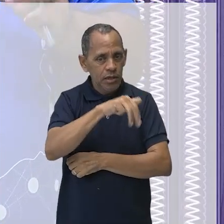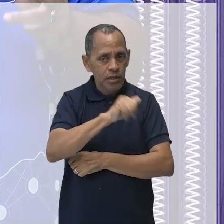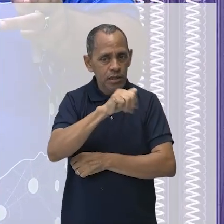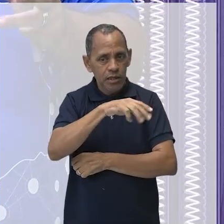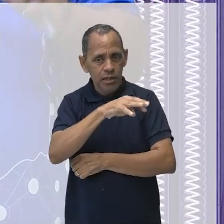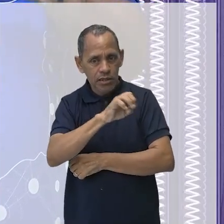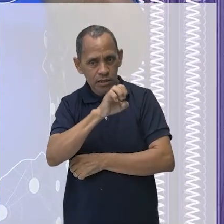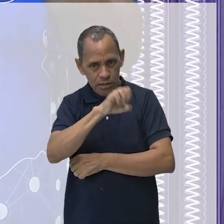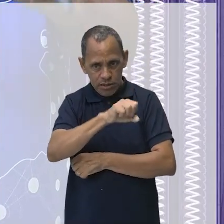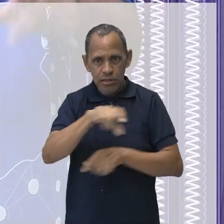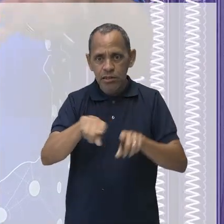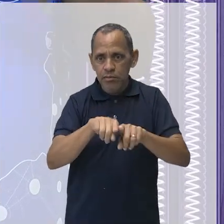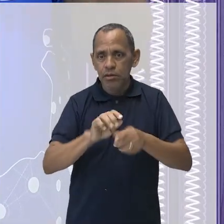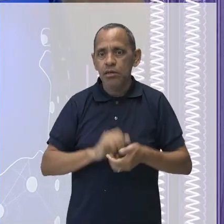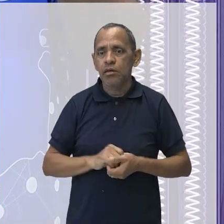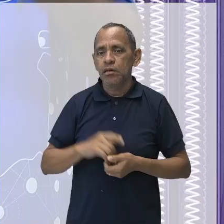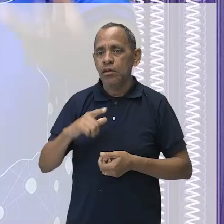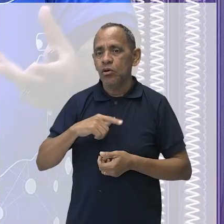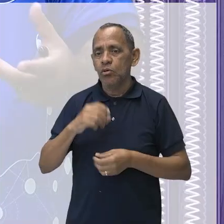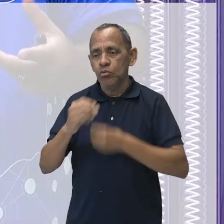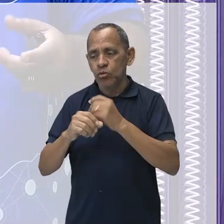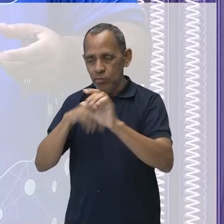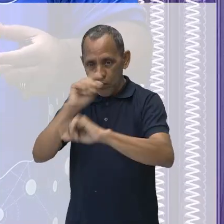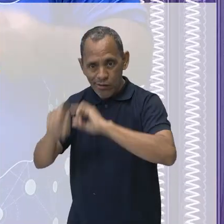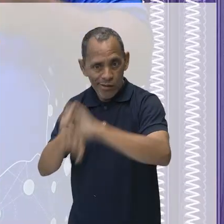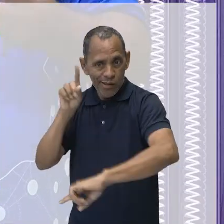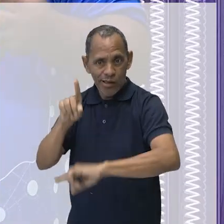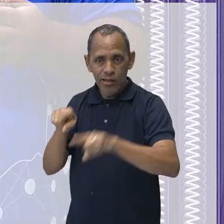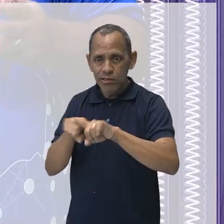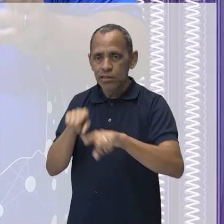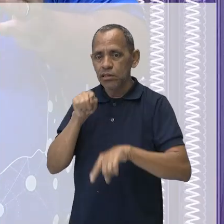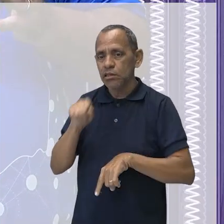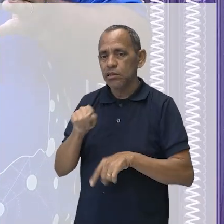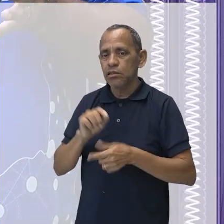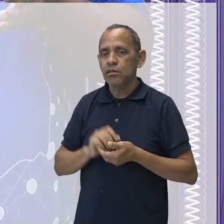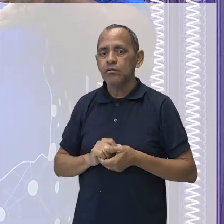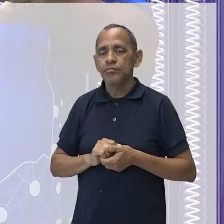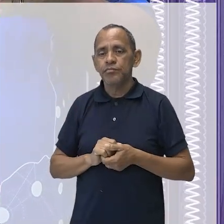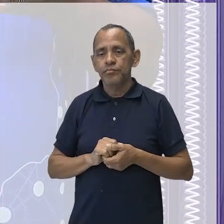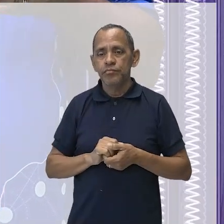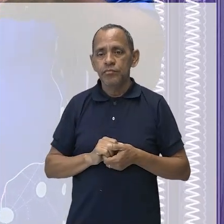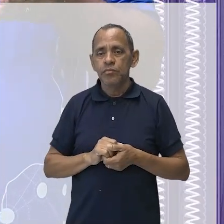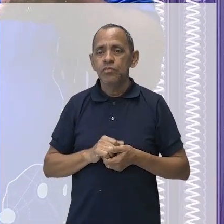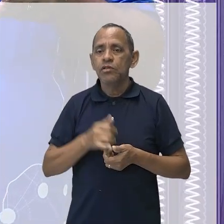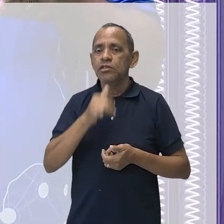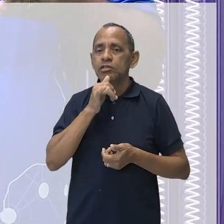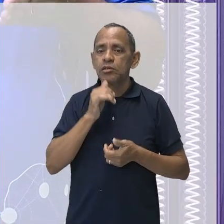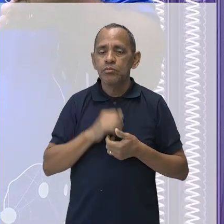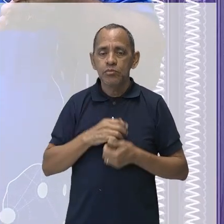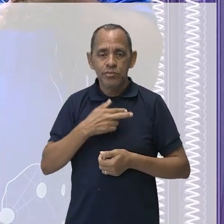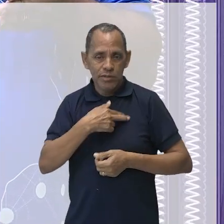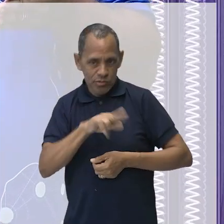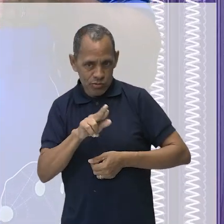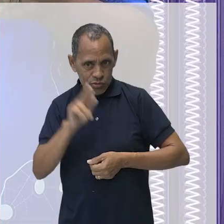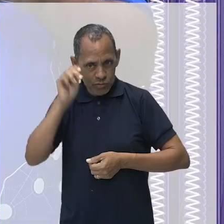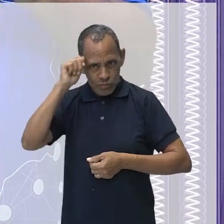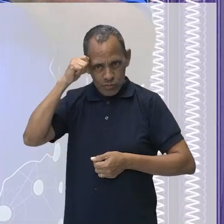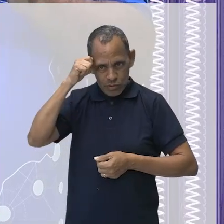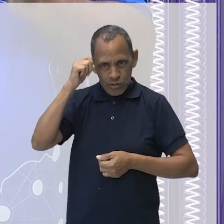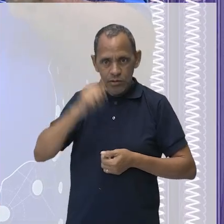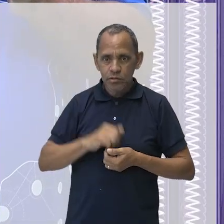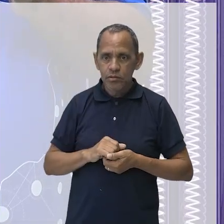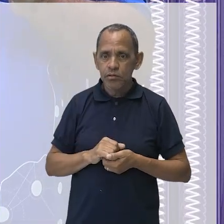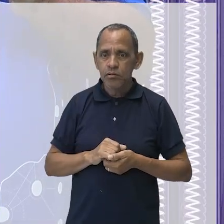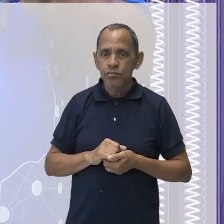além do nosso alcance, que é a dimensão transcendental. Em outras palavras, para as religiões de matriz africana,